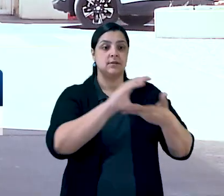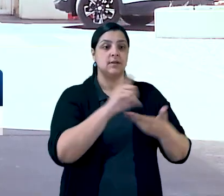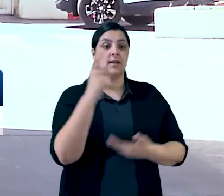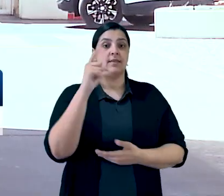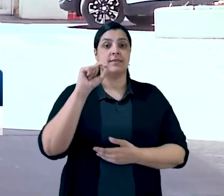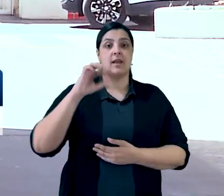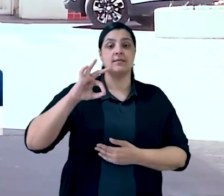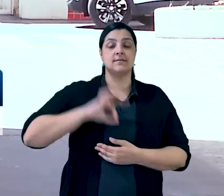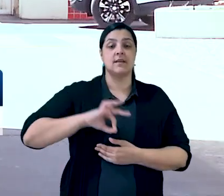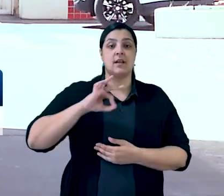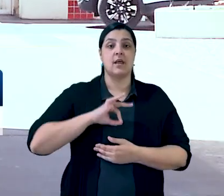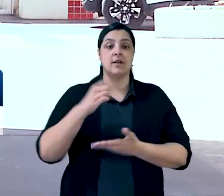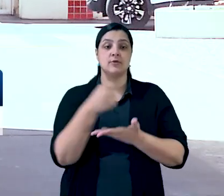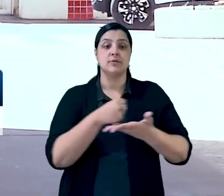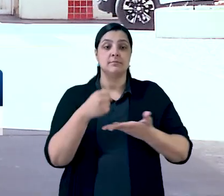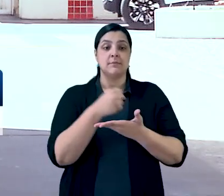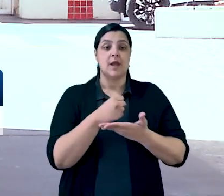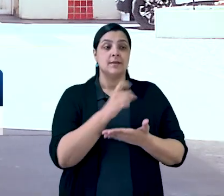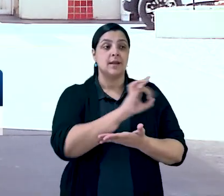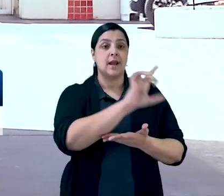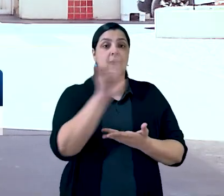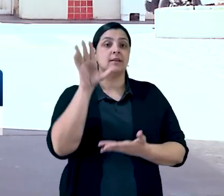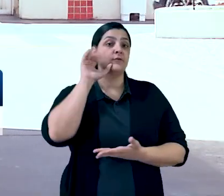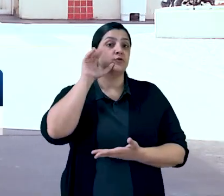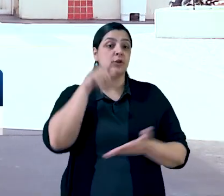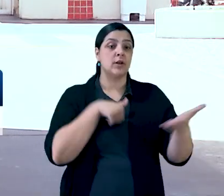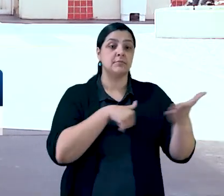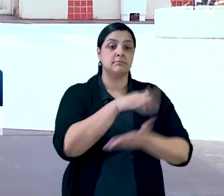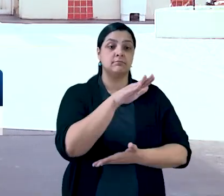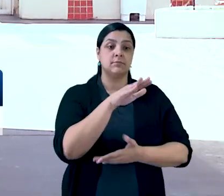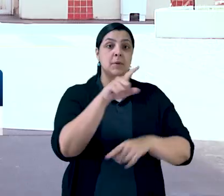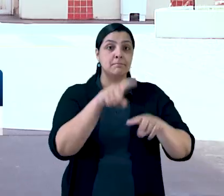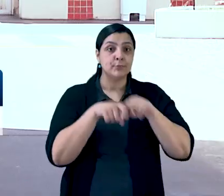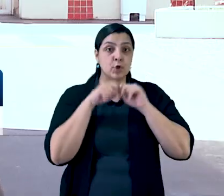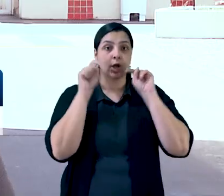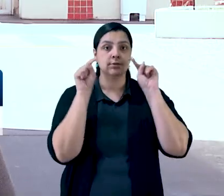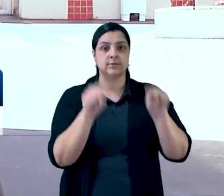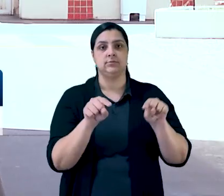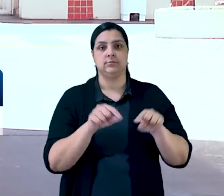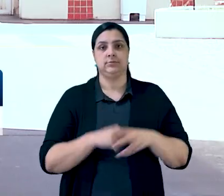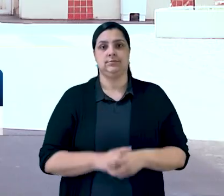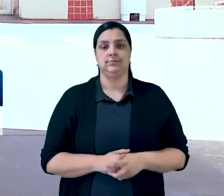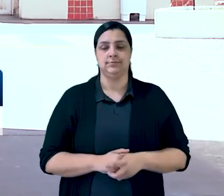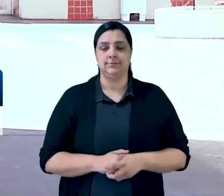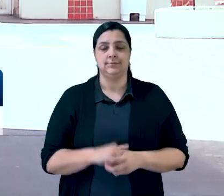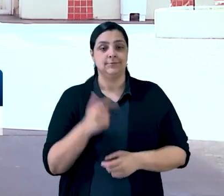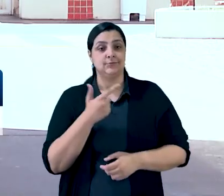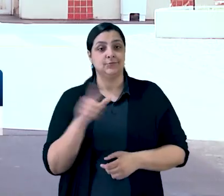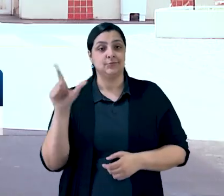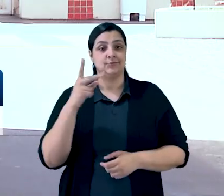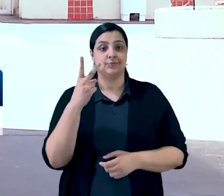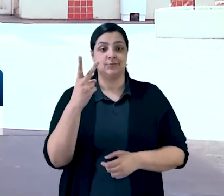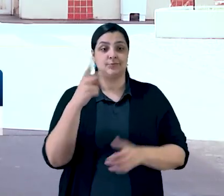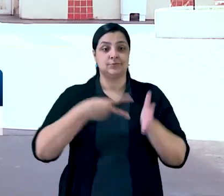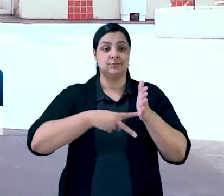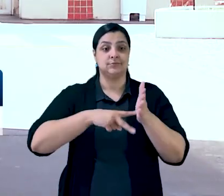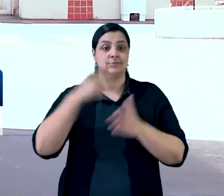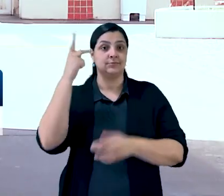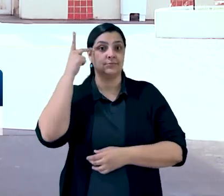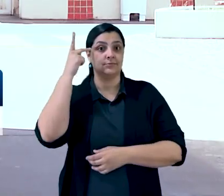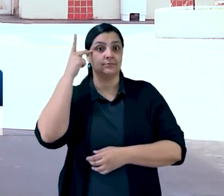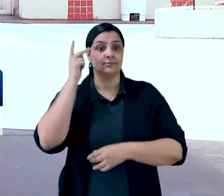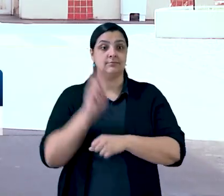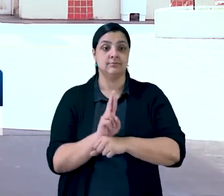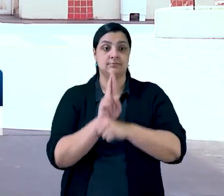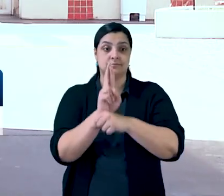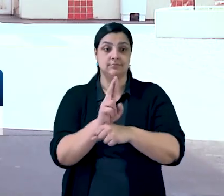de 10 pisos salariais da categoria para cada empregado dispensado nessas condições. Porém, outros dois sindicatos de São Paulo,